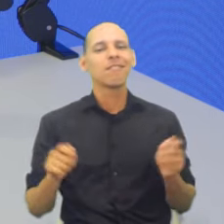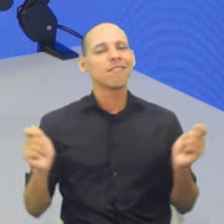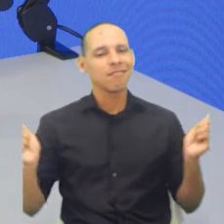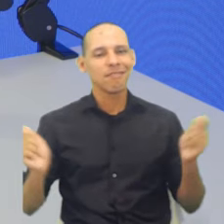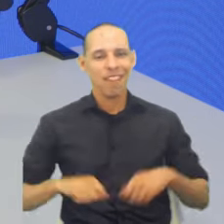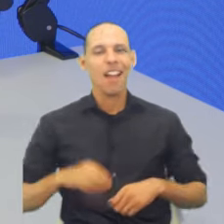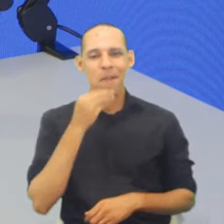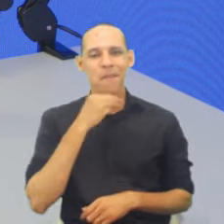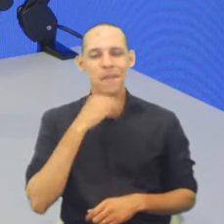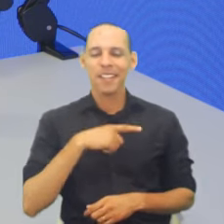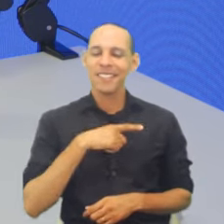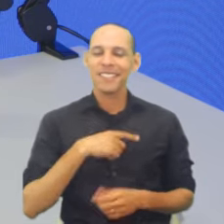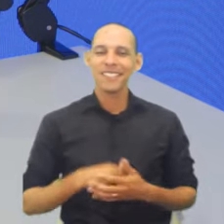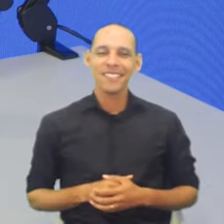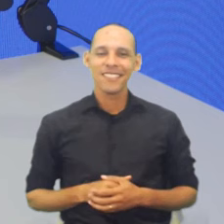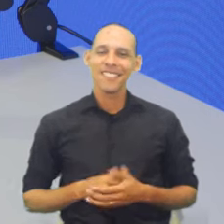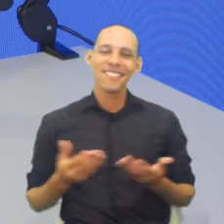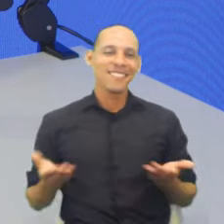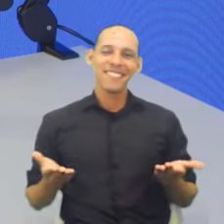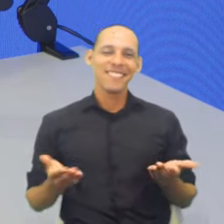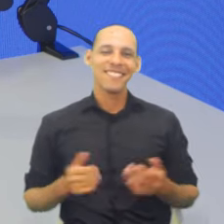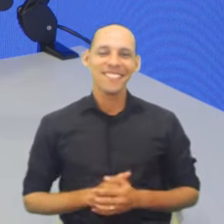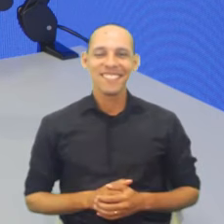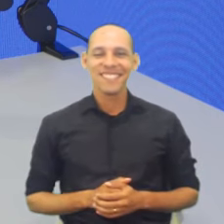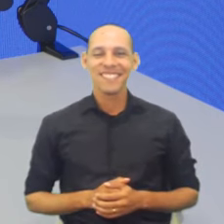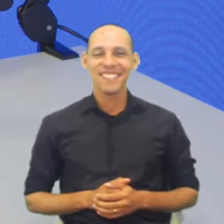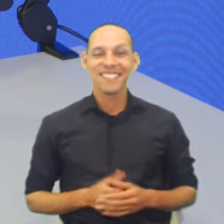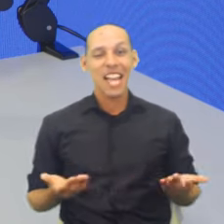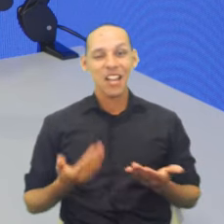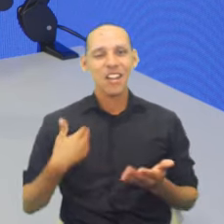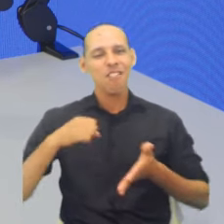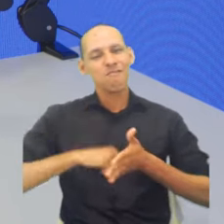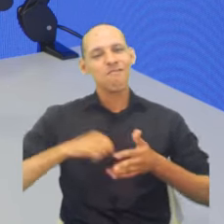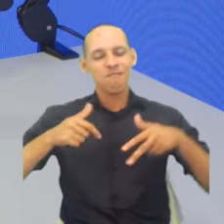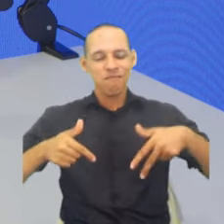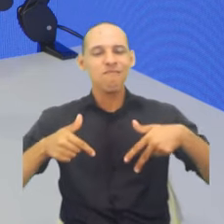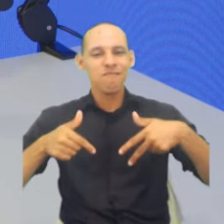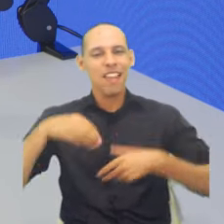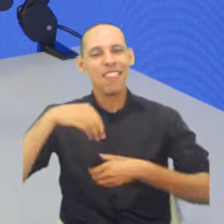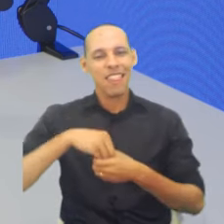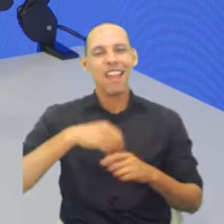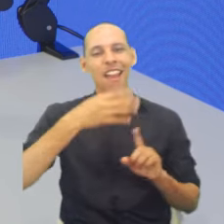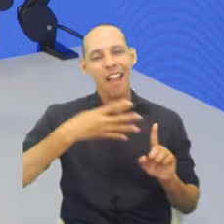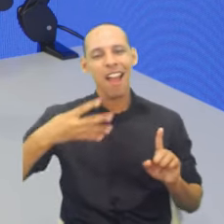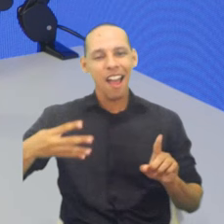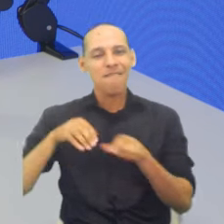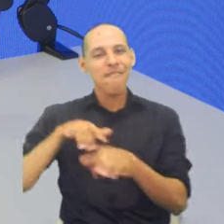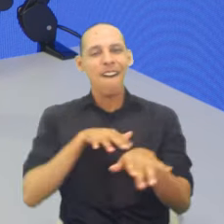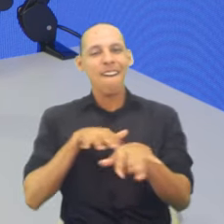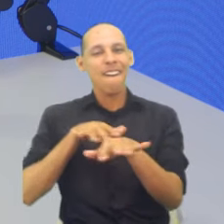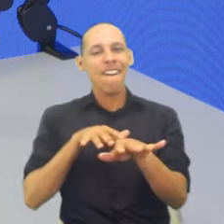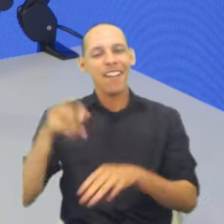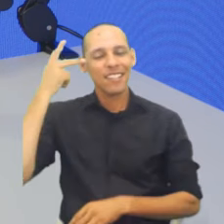oportunidades para isso e e é isso agora eh faço a minha militância dentro da parada LGBT de São Paulo e e tô